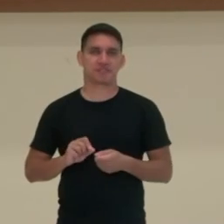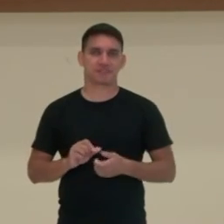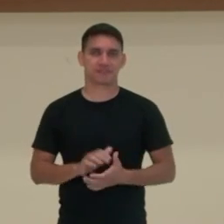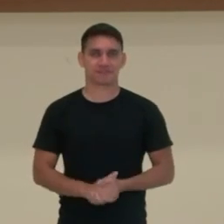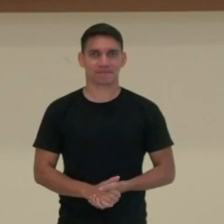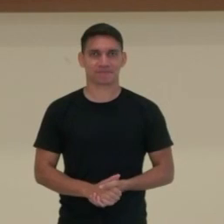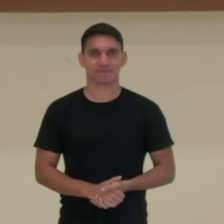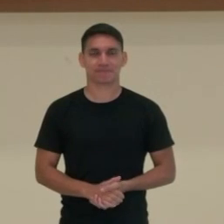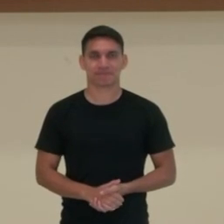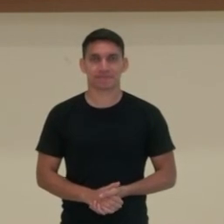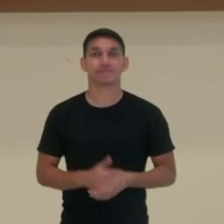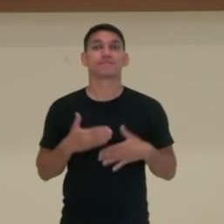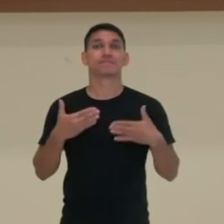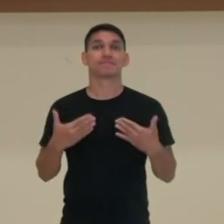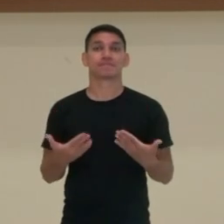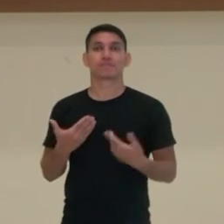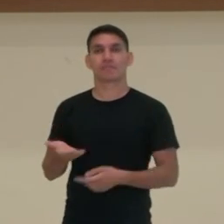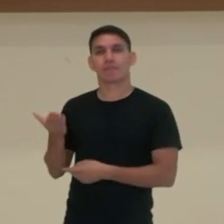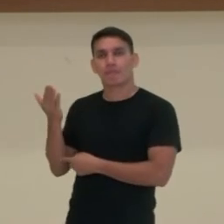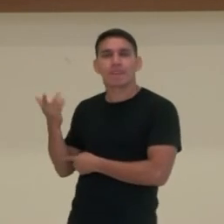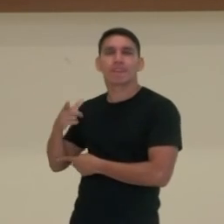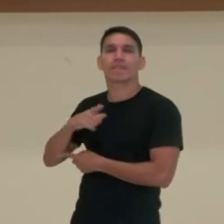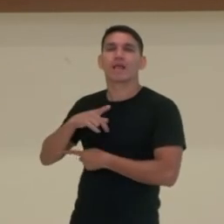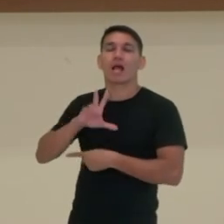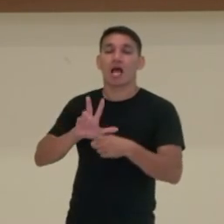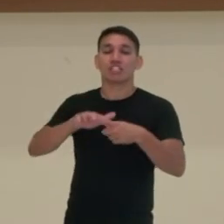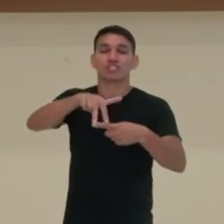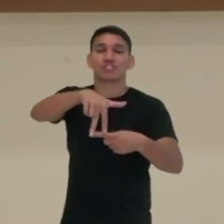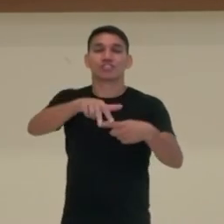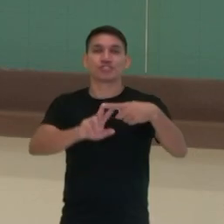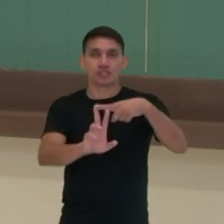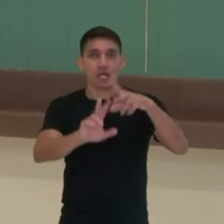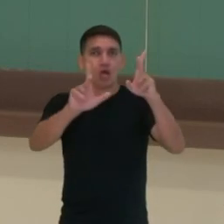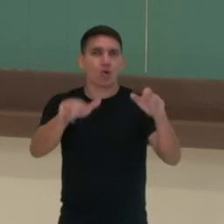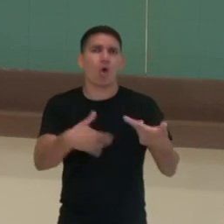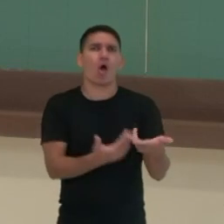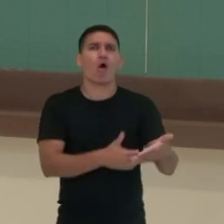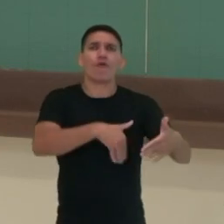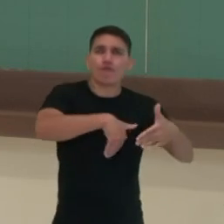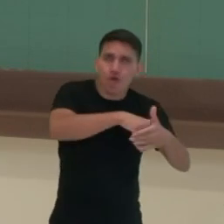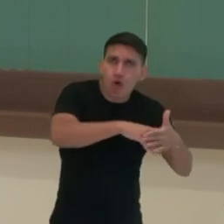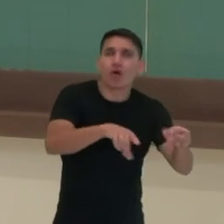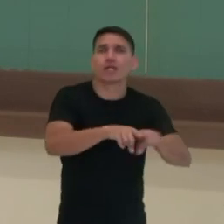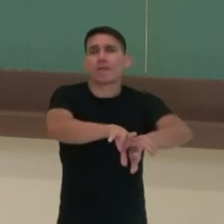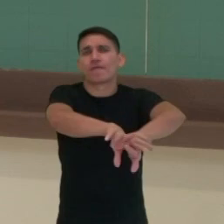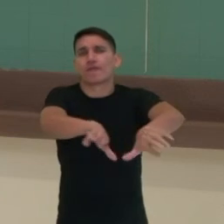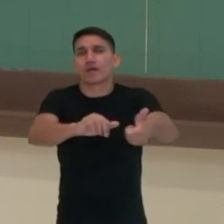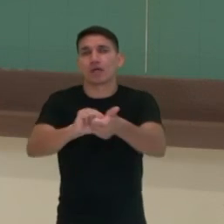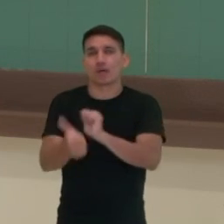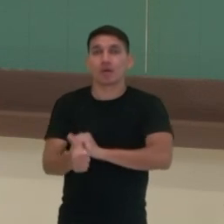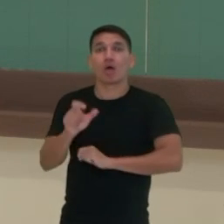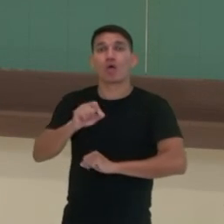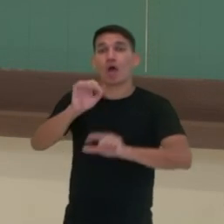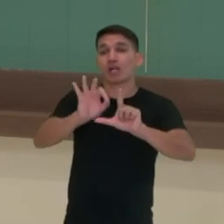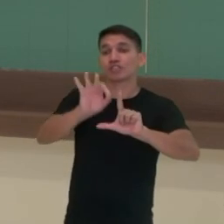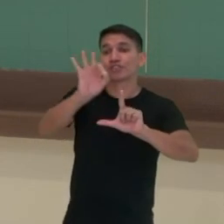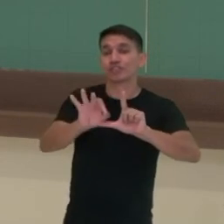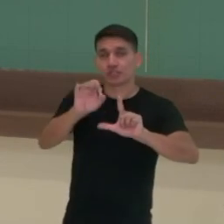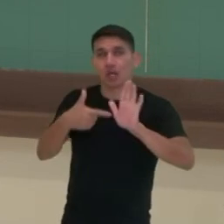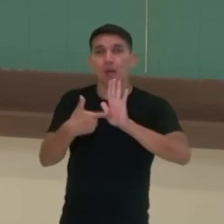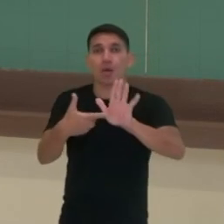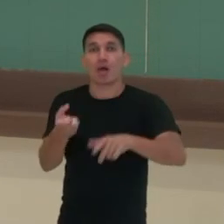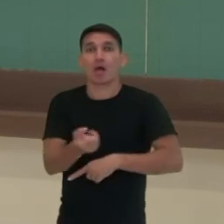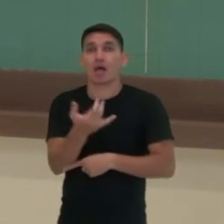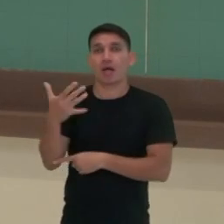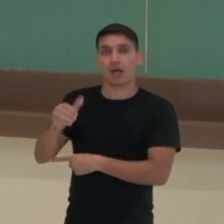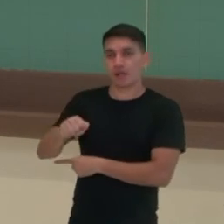tá? Dentro da ginástica também, como no futebol e muitos outros esportes, as estatísticas também, já existem muitos